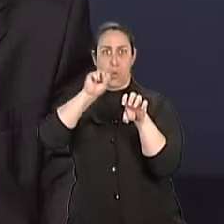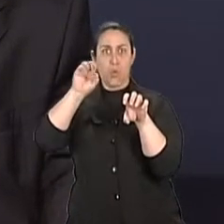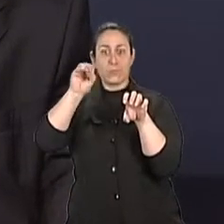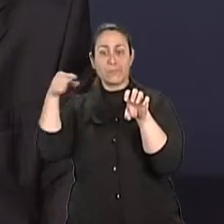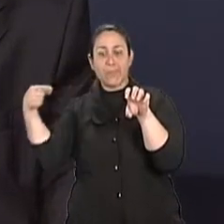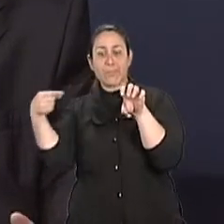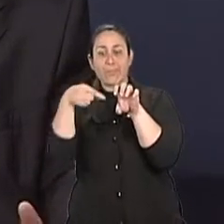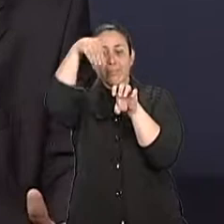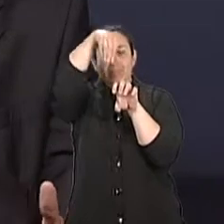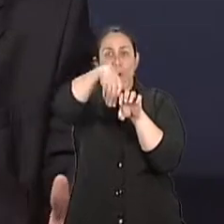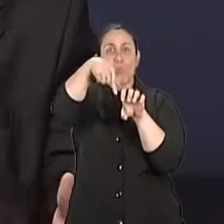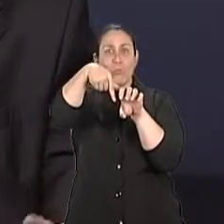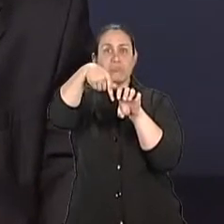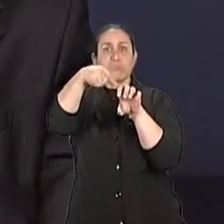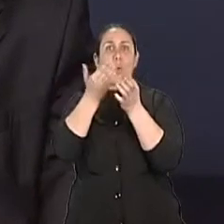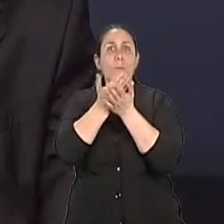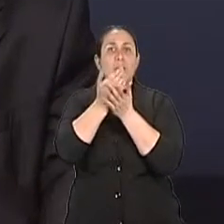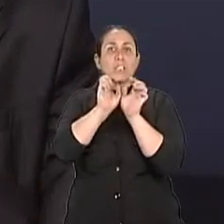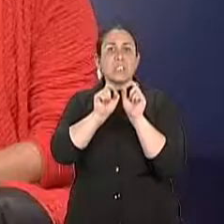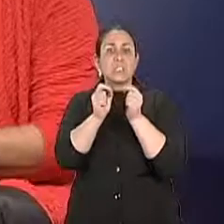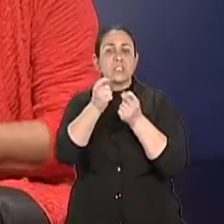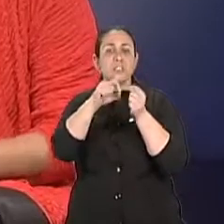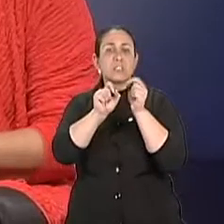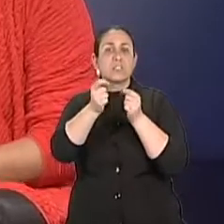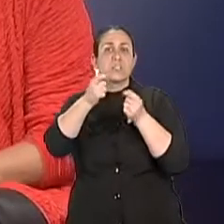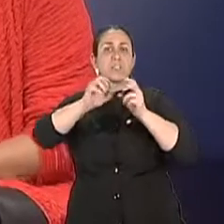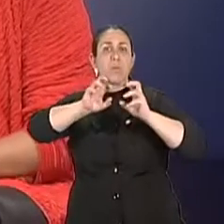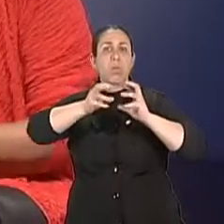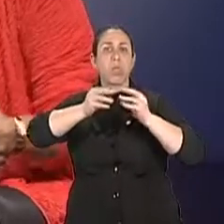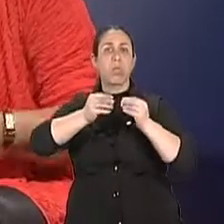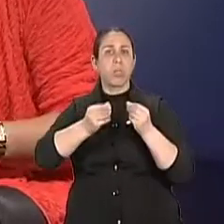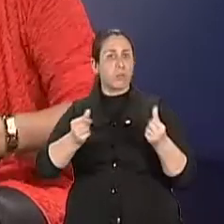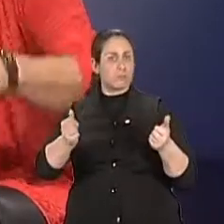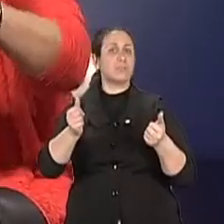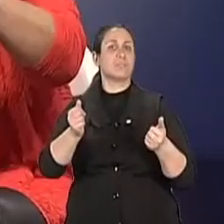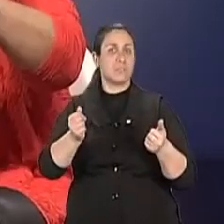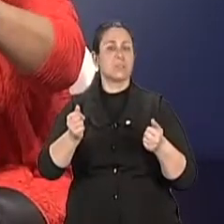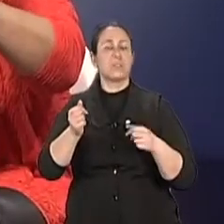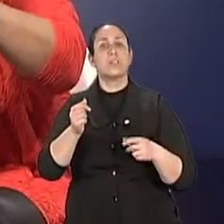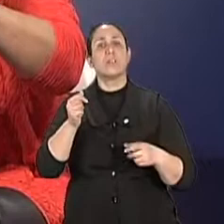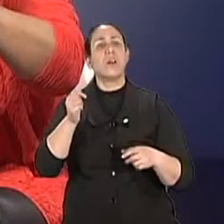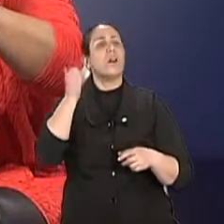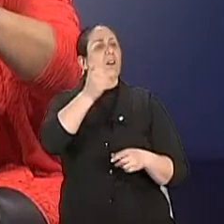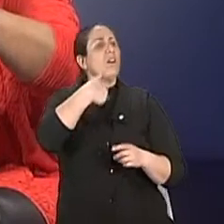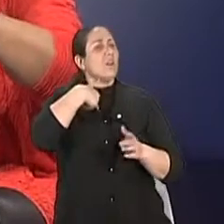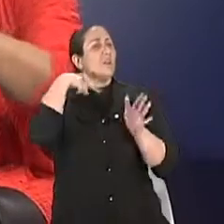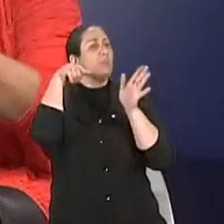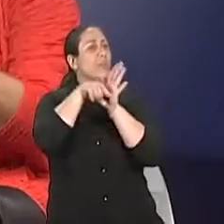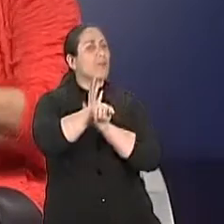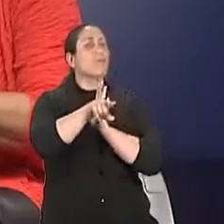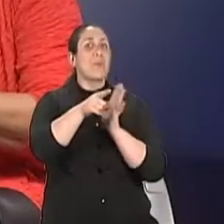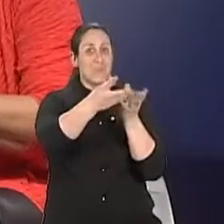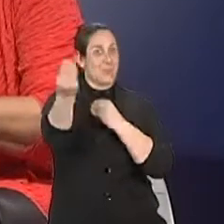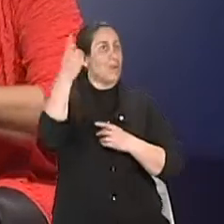a que se torna mais perceptível nos exames. Tá. E por que que ela ocorre, doutor? Aí vem aquela pergunta, estavam querendo que eu fizesse essa também, né?